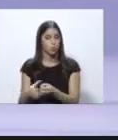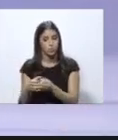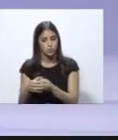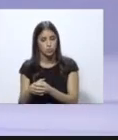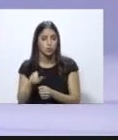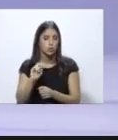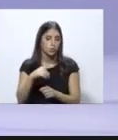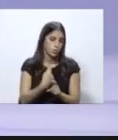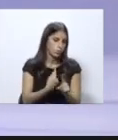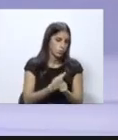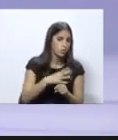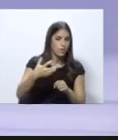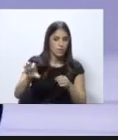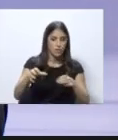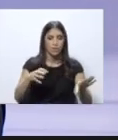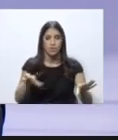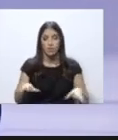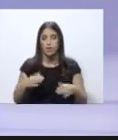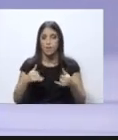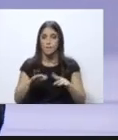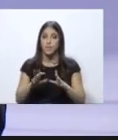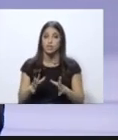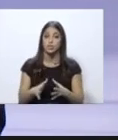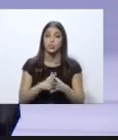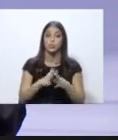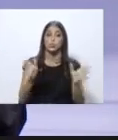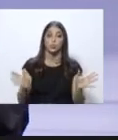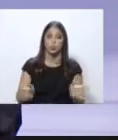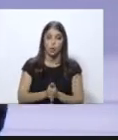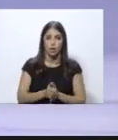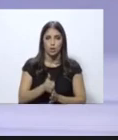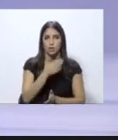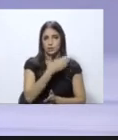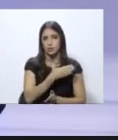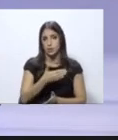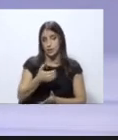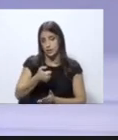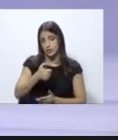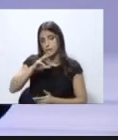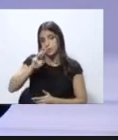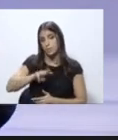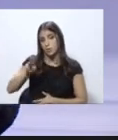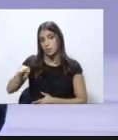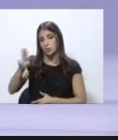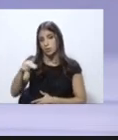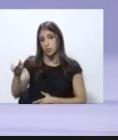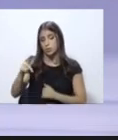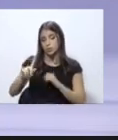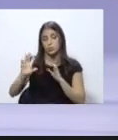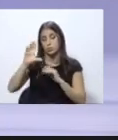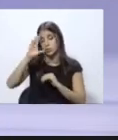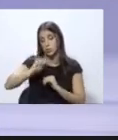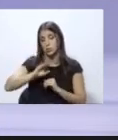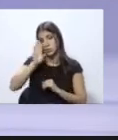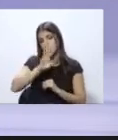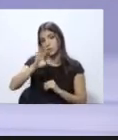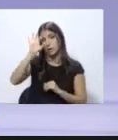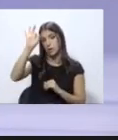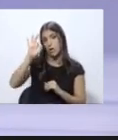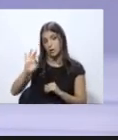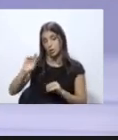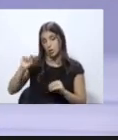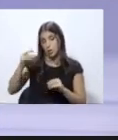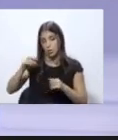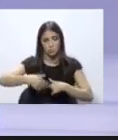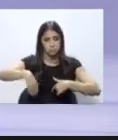essas coisas todas. E nas aquisições, tirando os 3 empréstimos, não sei se houve taxa de empréstimo, etc., mas terá gasto